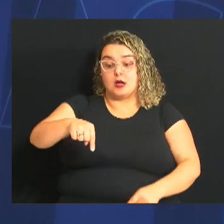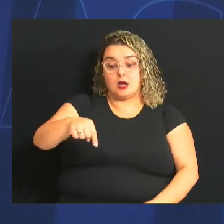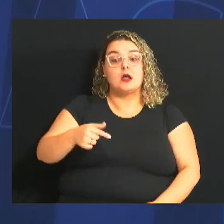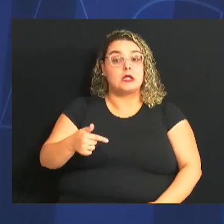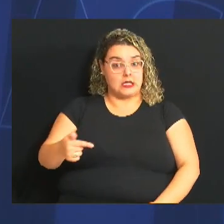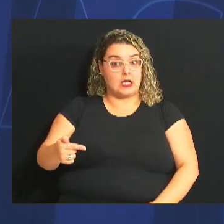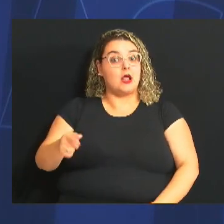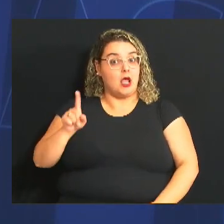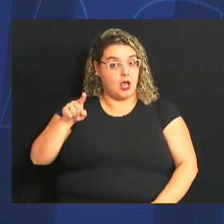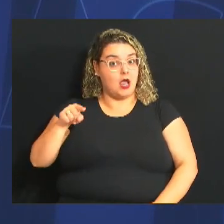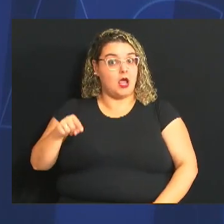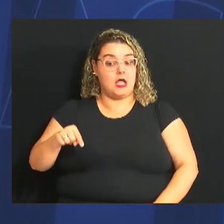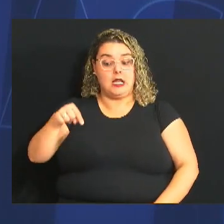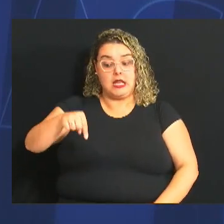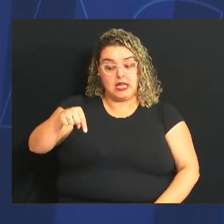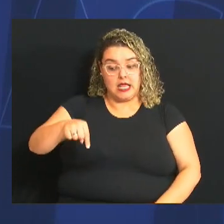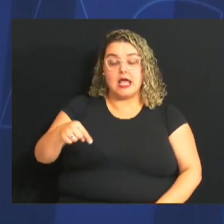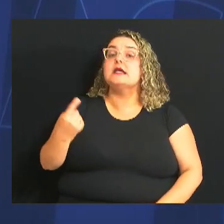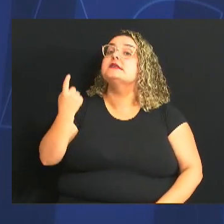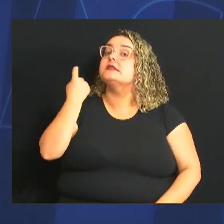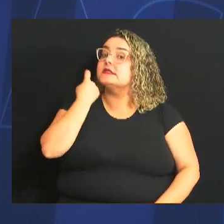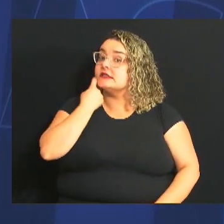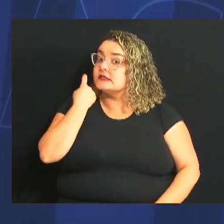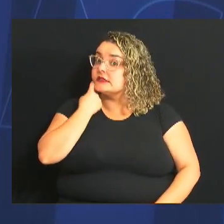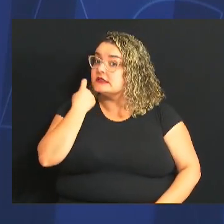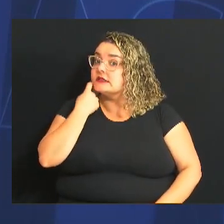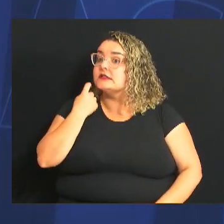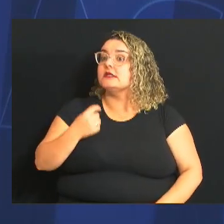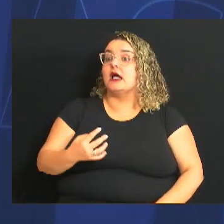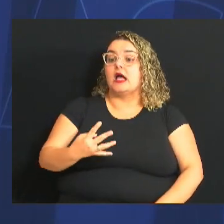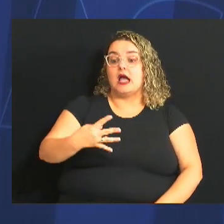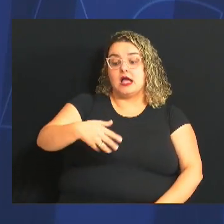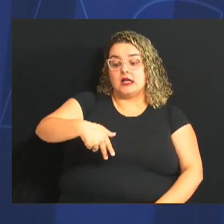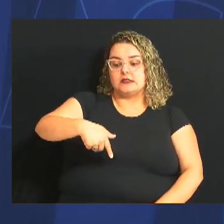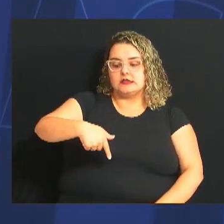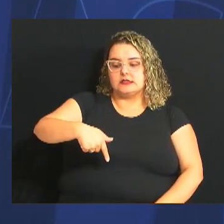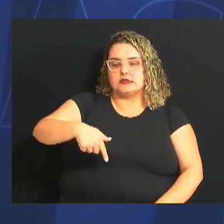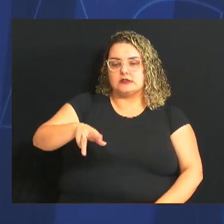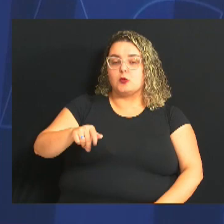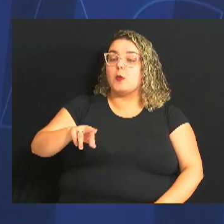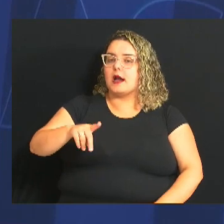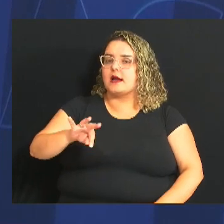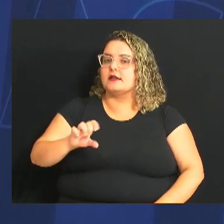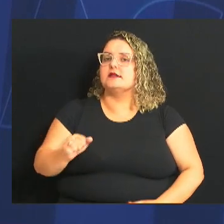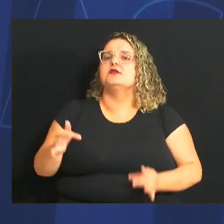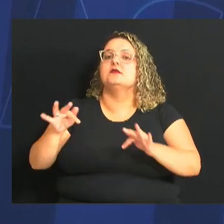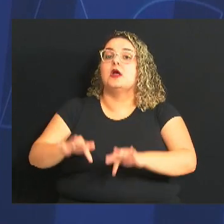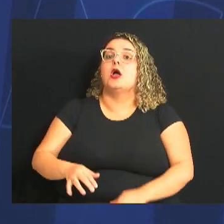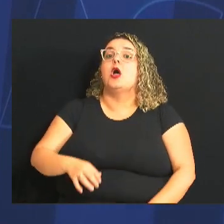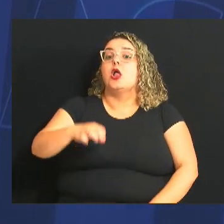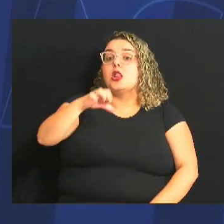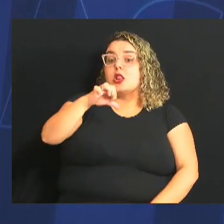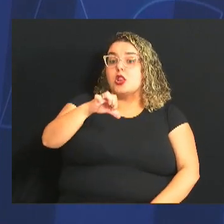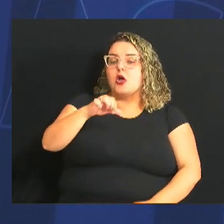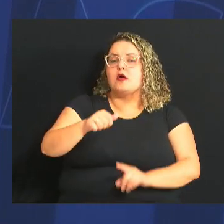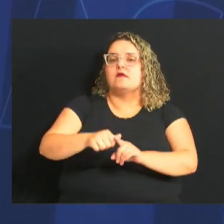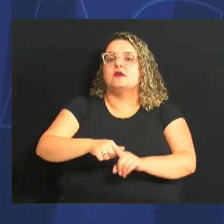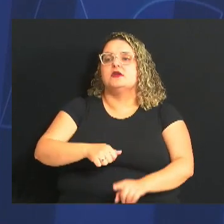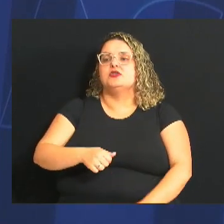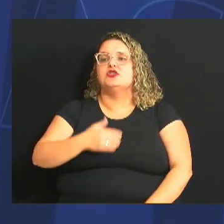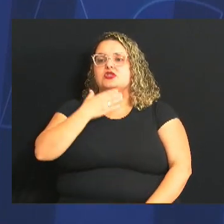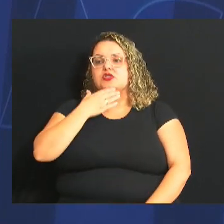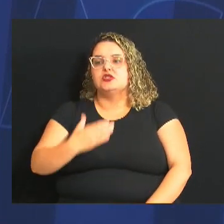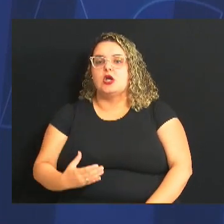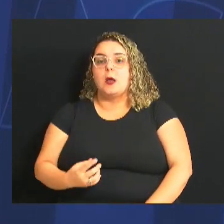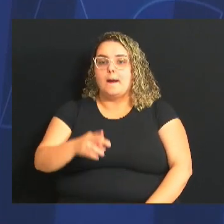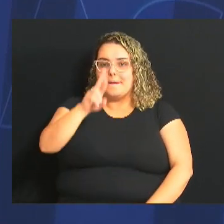viu? Nesta sexta-feira acontece as quartas de final, dia 9 de dezembro, meio-dia contra a